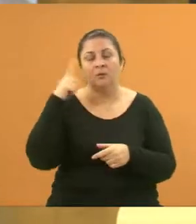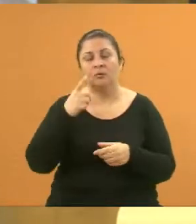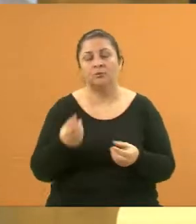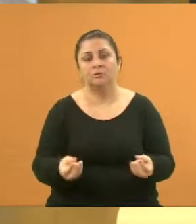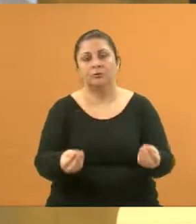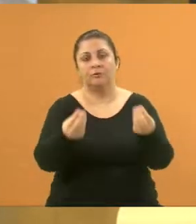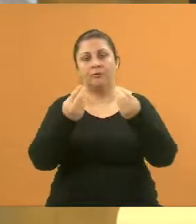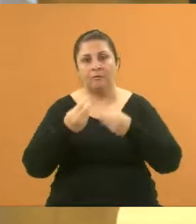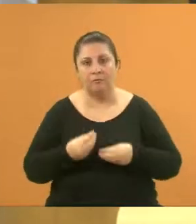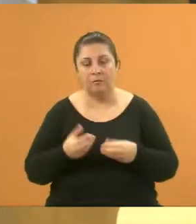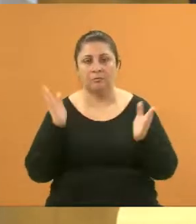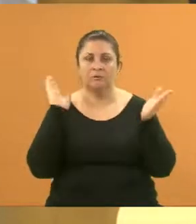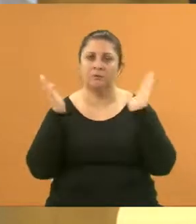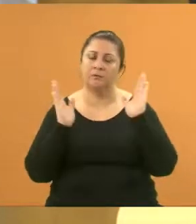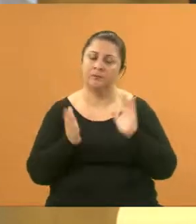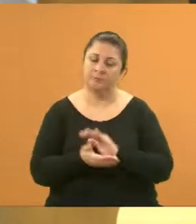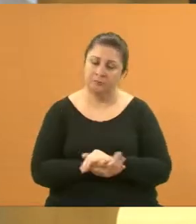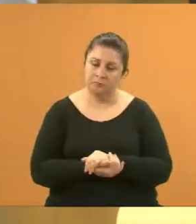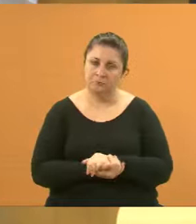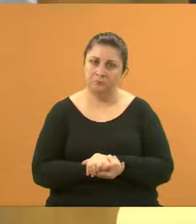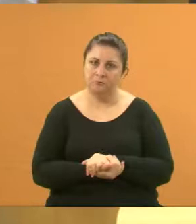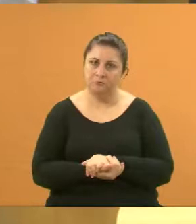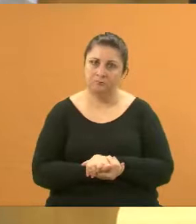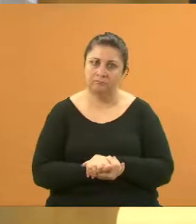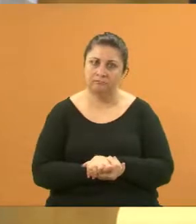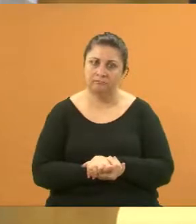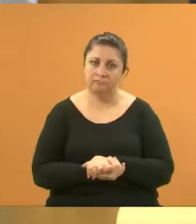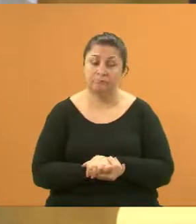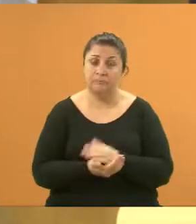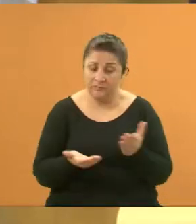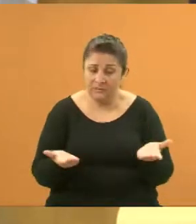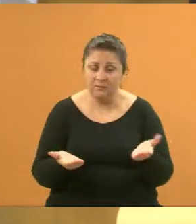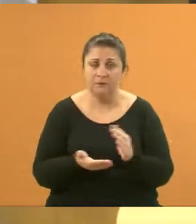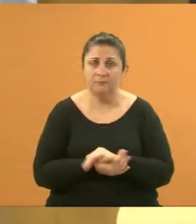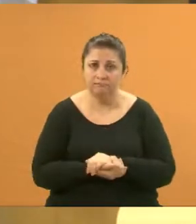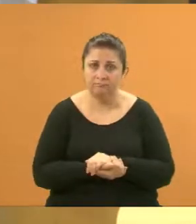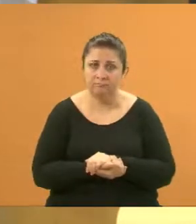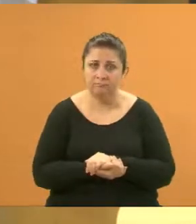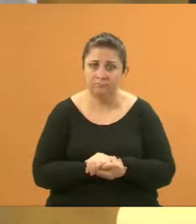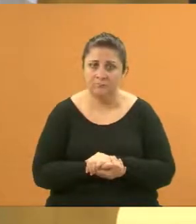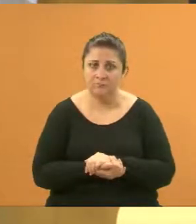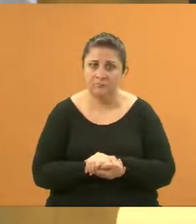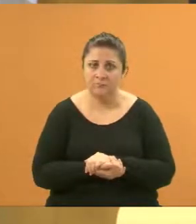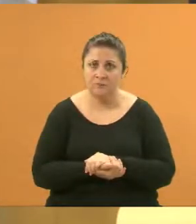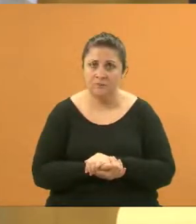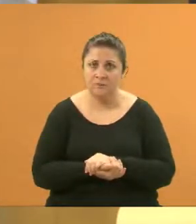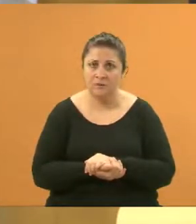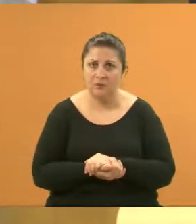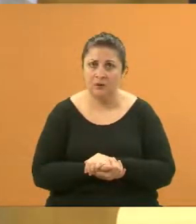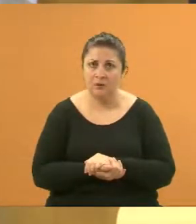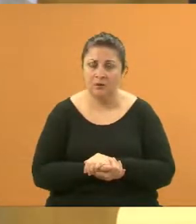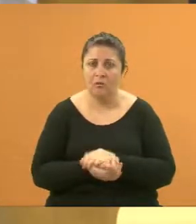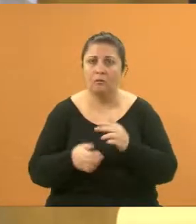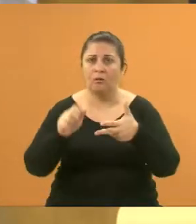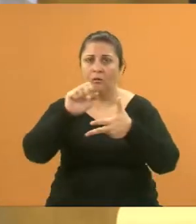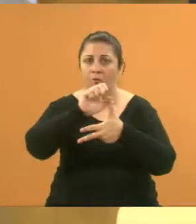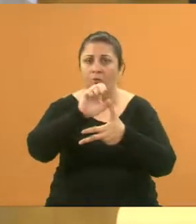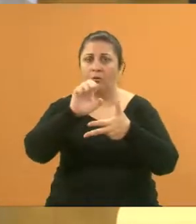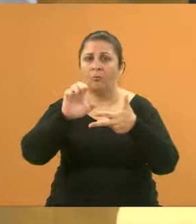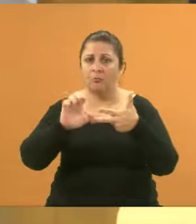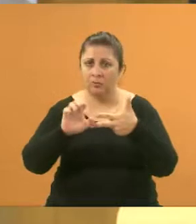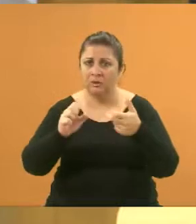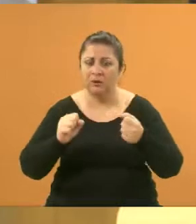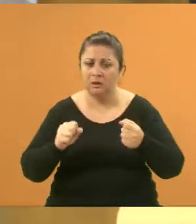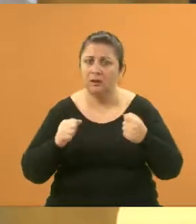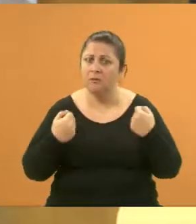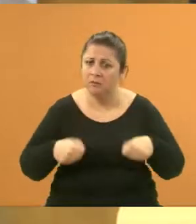caminhão. Olha aí. Está vendo? O Poder Judiciário autorizando uma ação para retirar o caminhão,